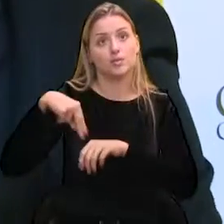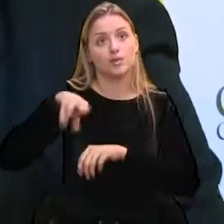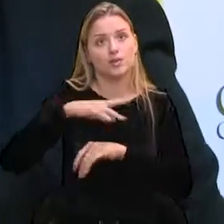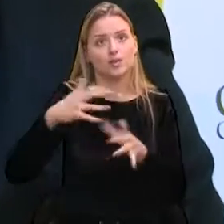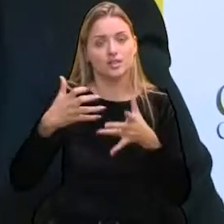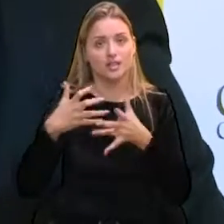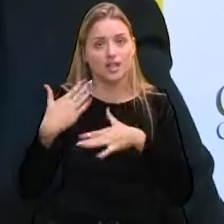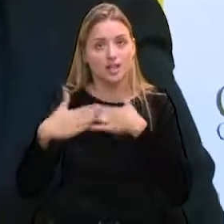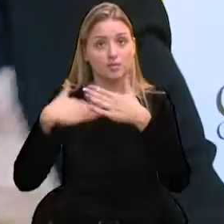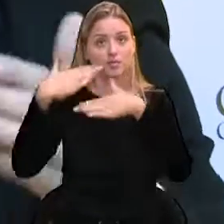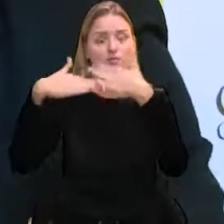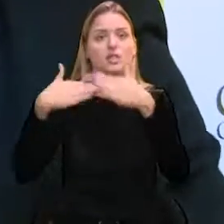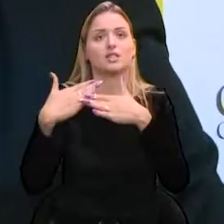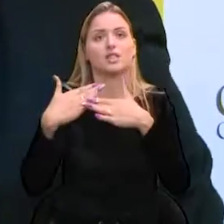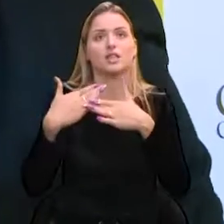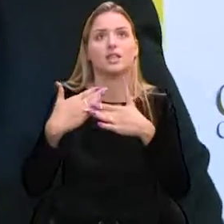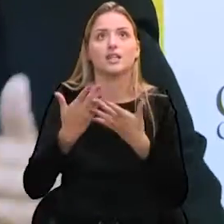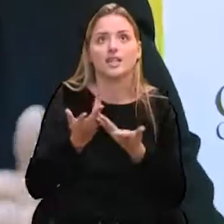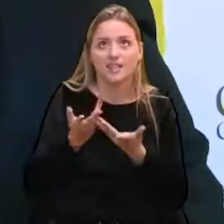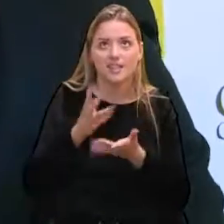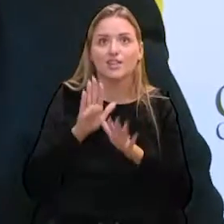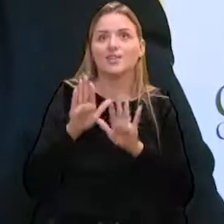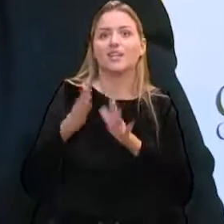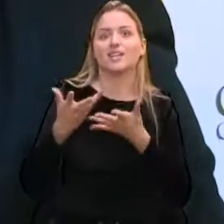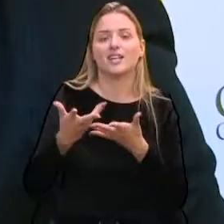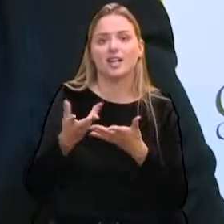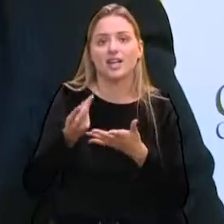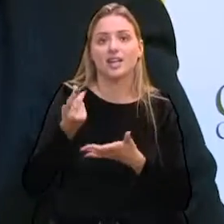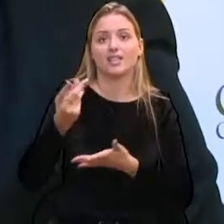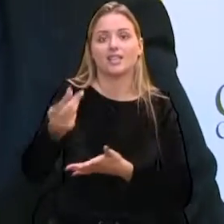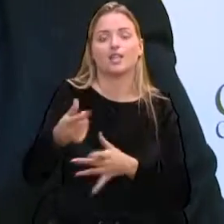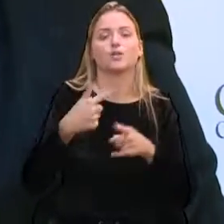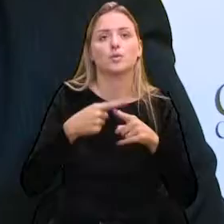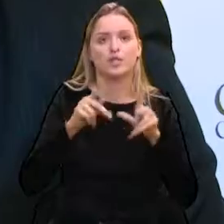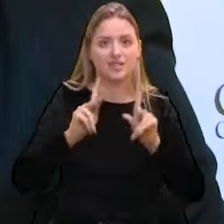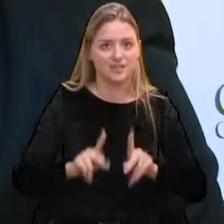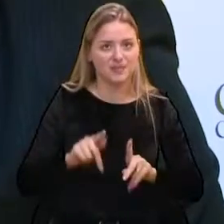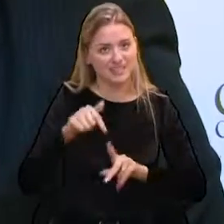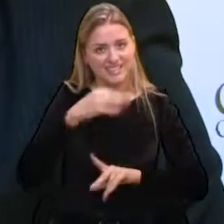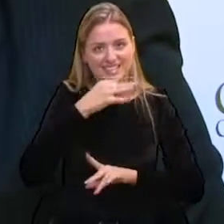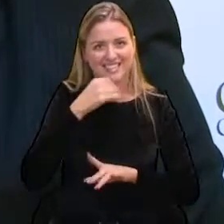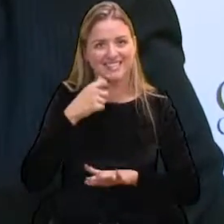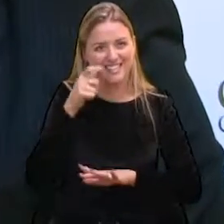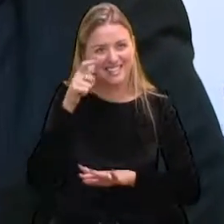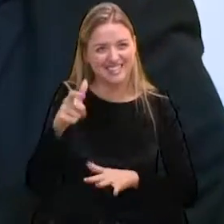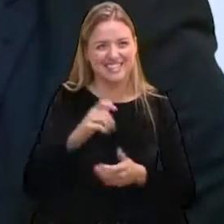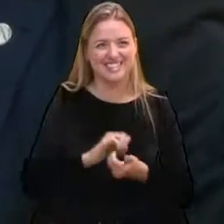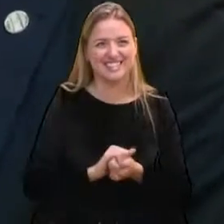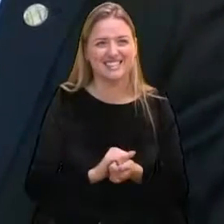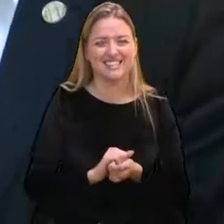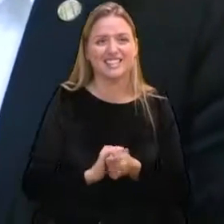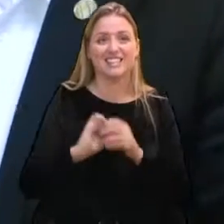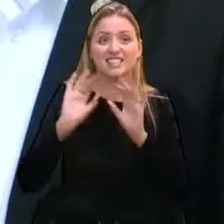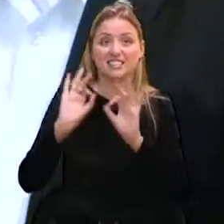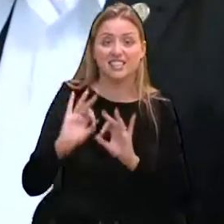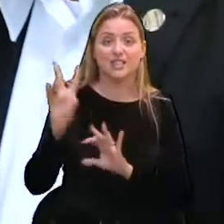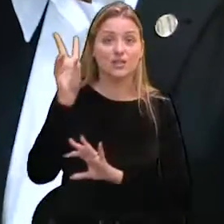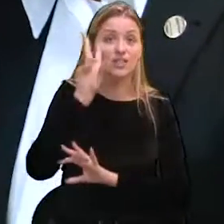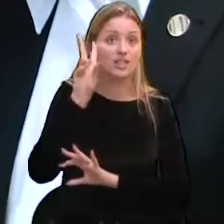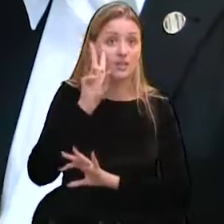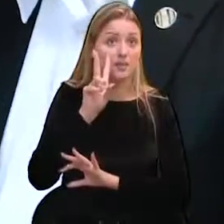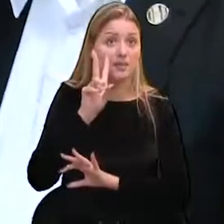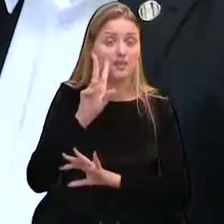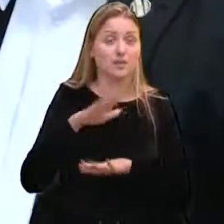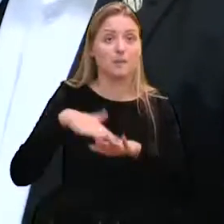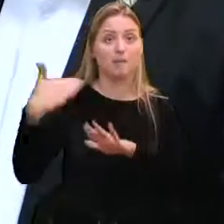ampliar e perenizar, porque o empreendedor e os trabalhadores de Caxias do Sul merecem toda essa atenção. Com certeza. Lembrando, né,